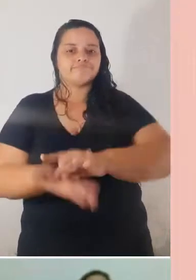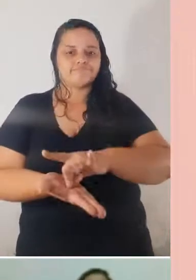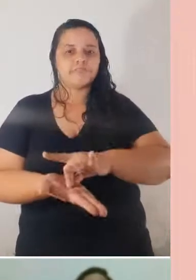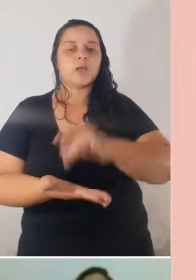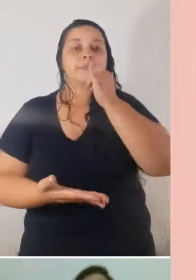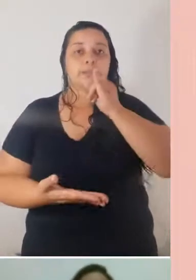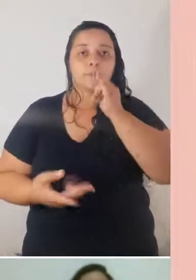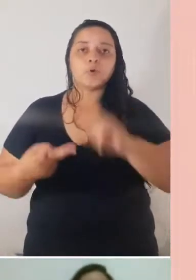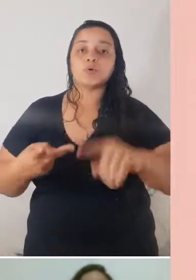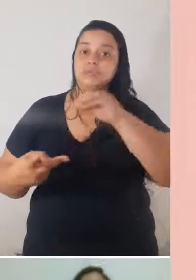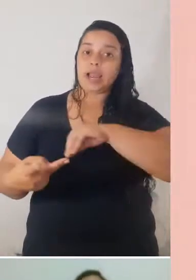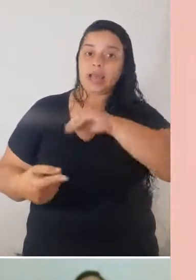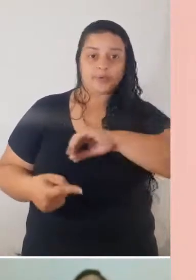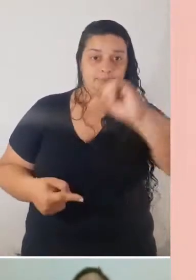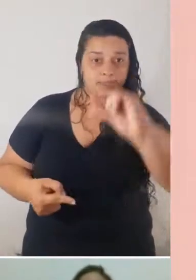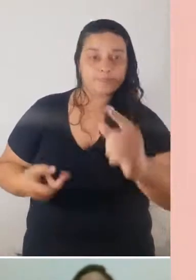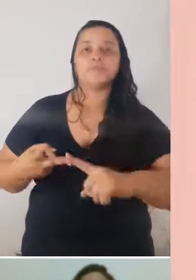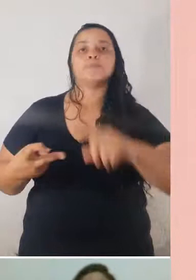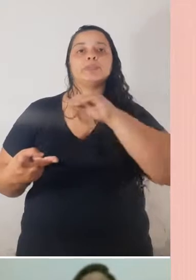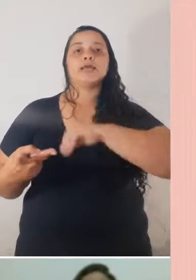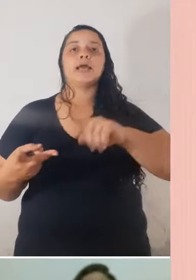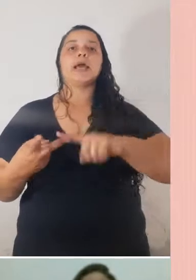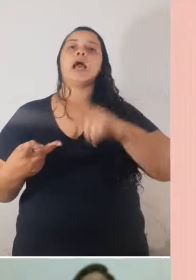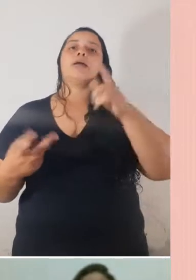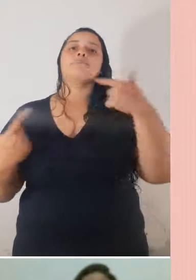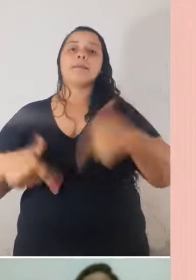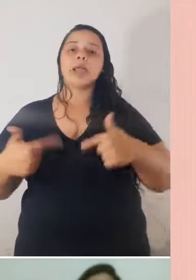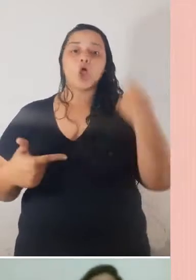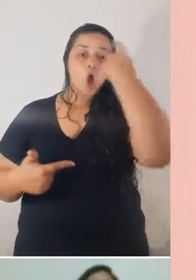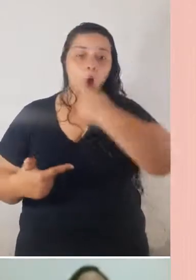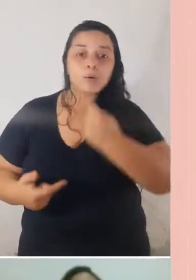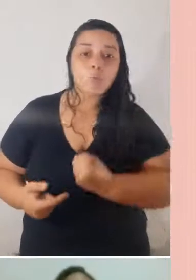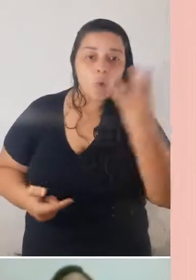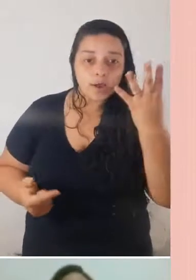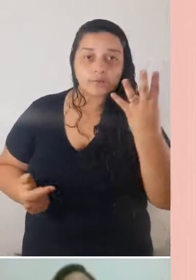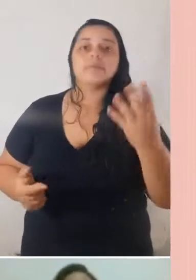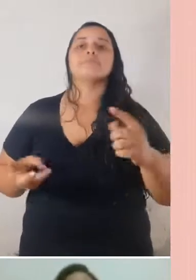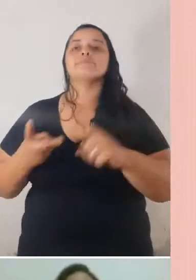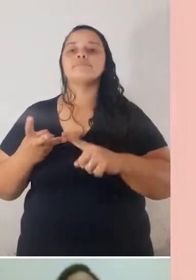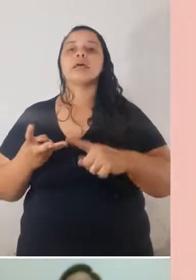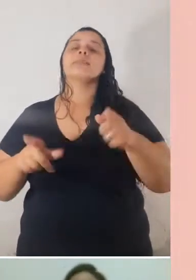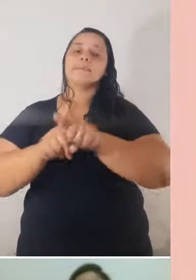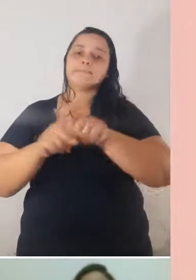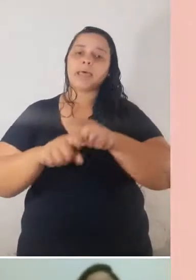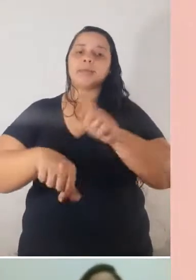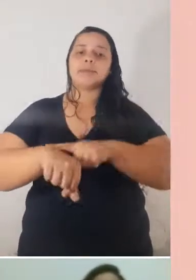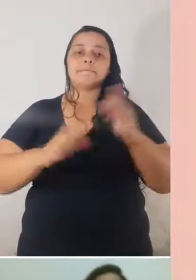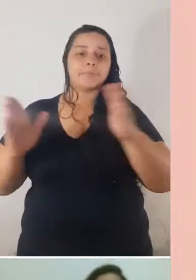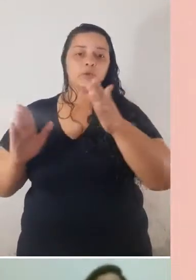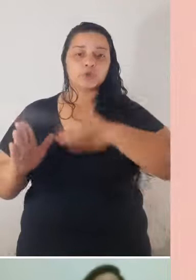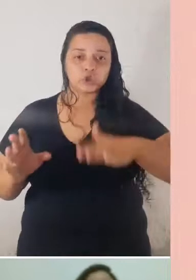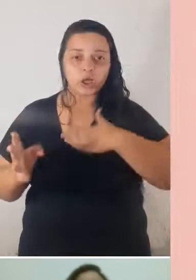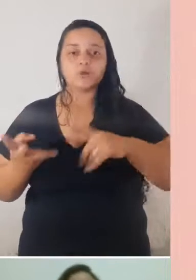por exemplo, o salário mínimo, o limite de horas de jornada de trabalho semanal, além do período de descanso, o direito às